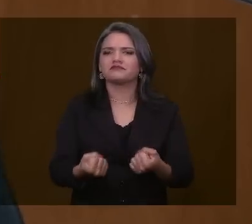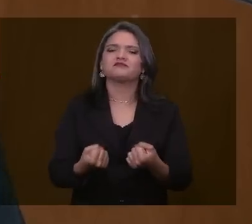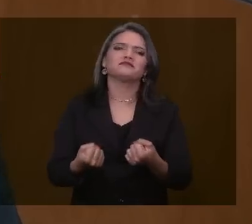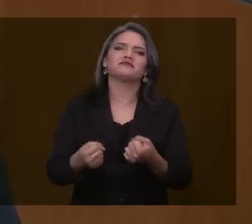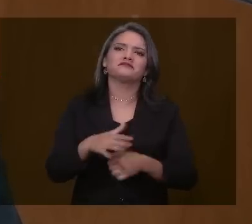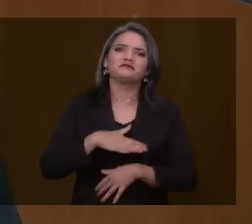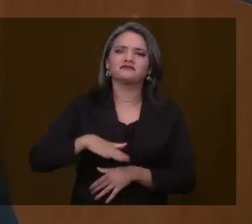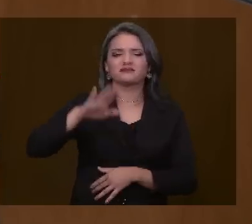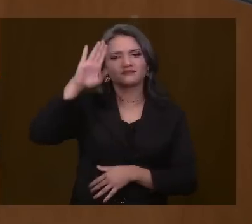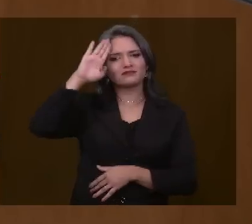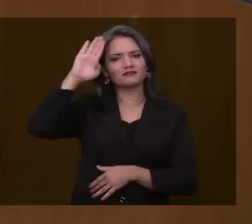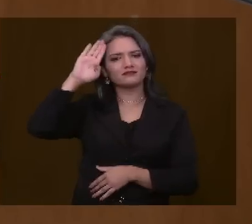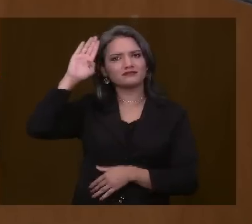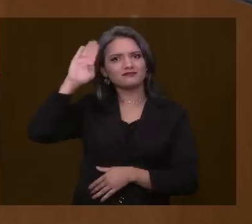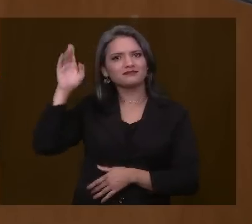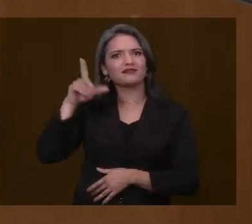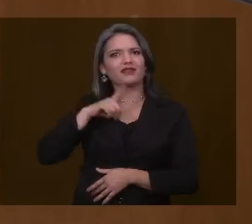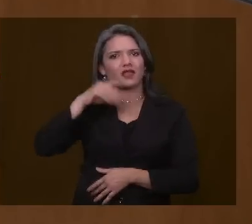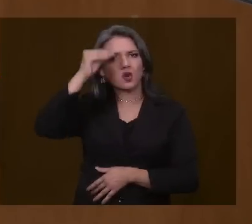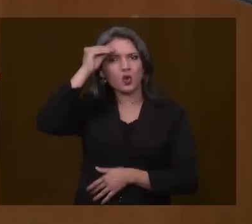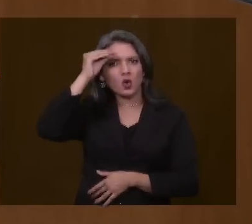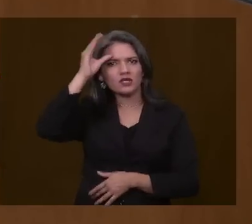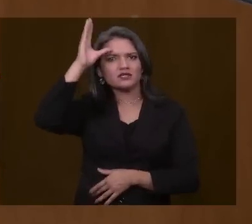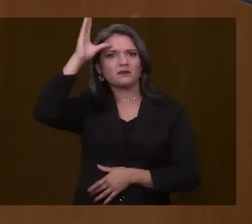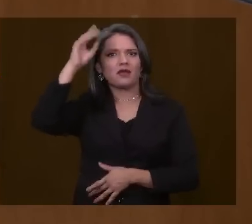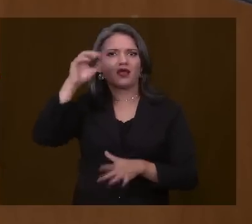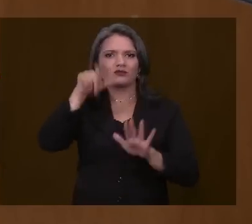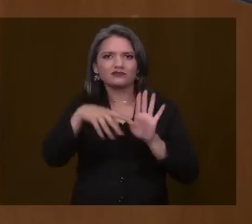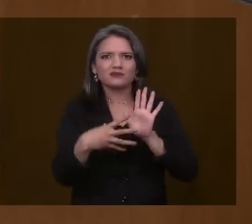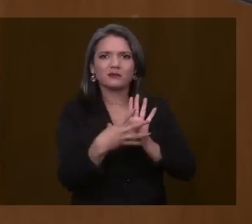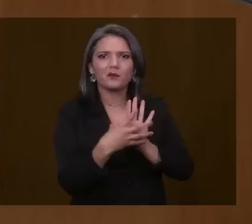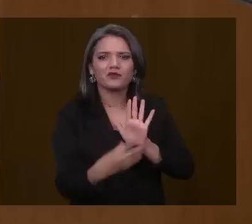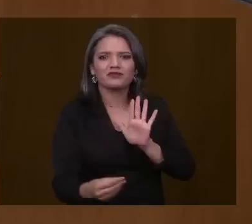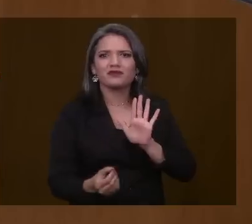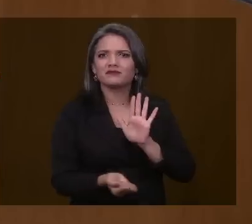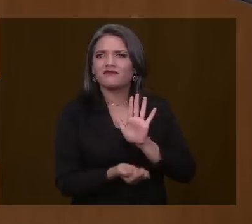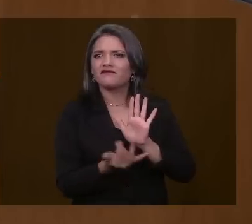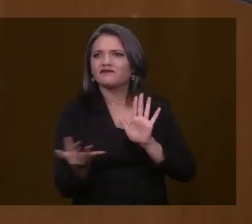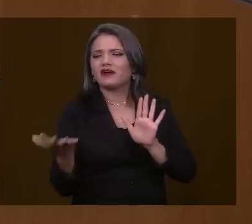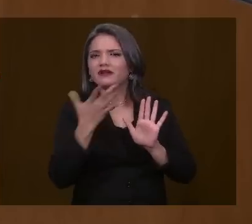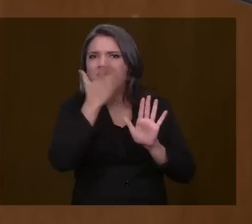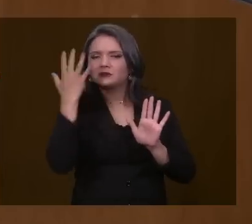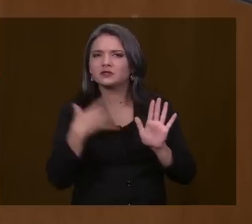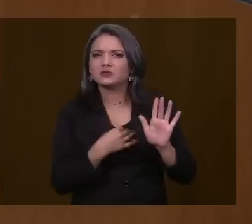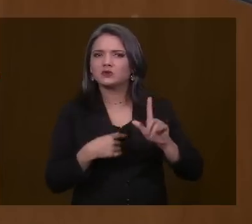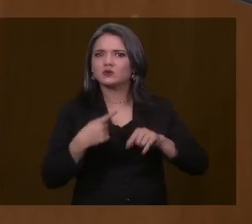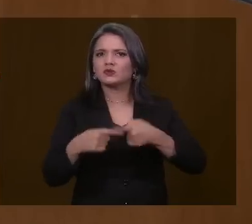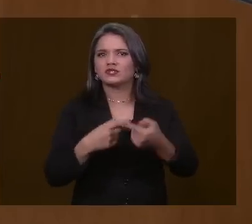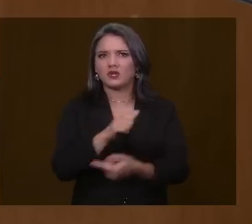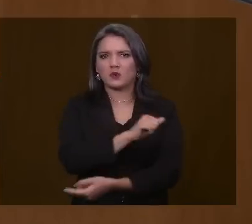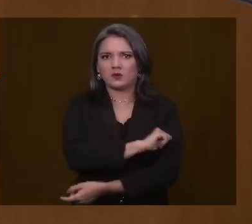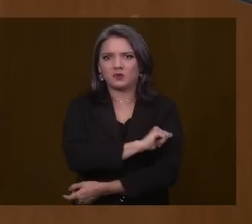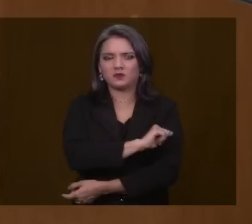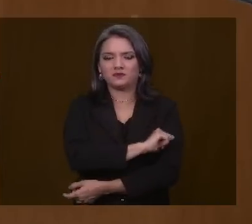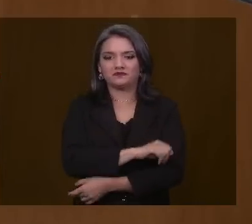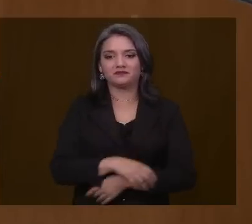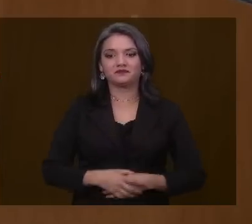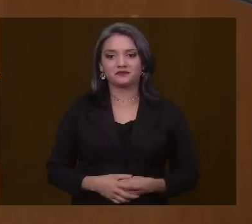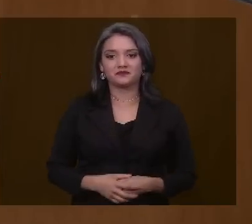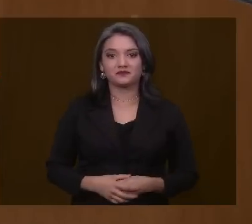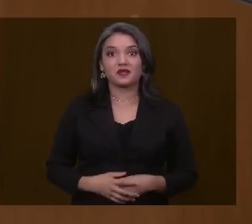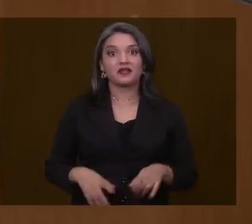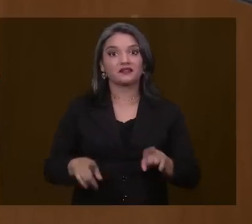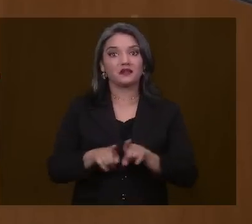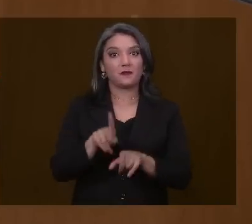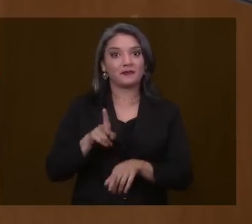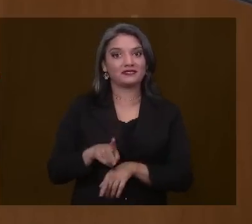acadêmica, irradiando conhecimento e inspiração a inúmeras gerações de estudantes. Tendo sempre demonstrado